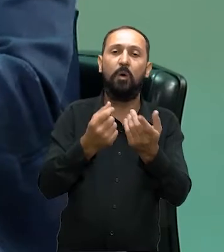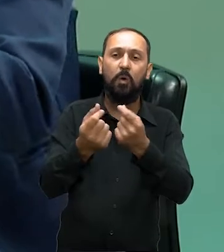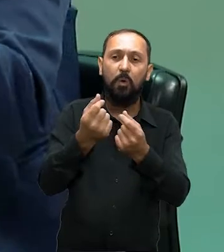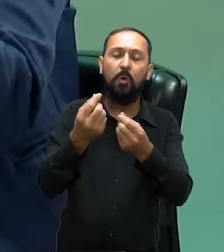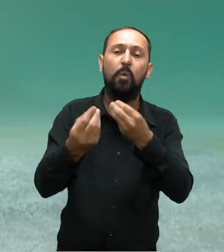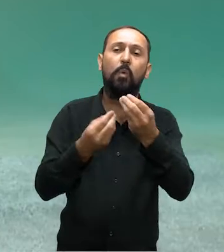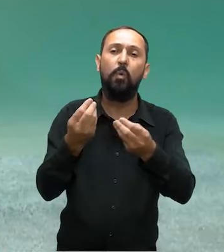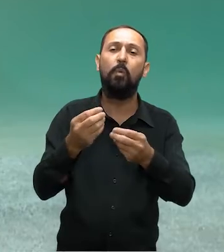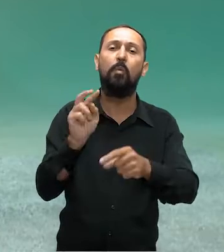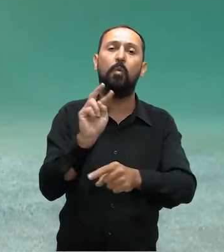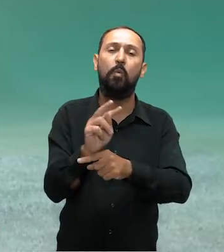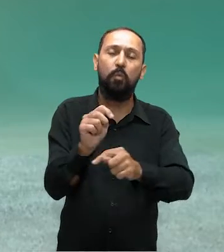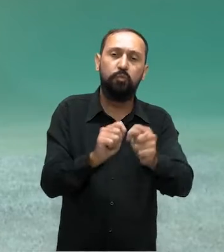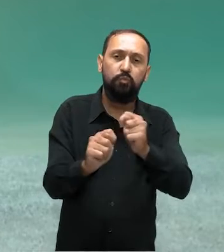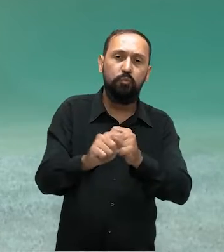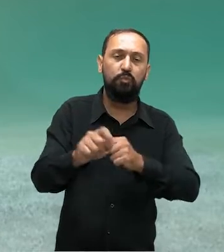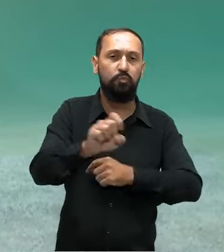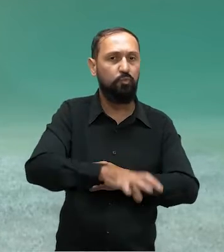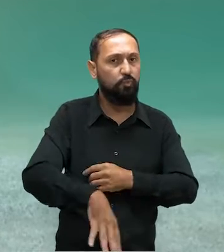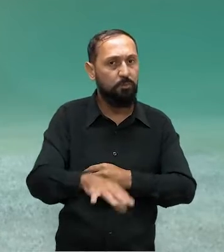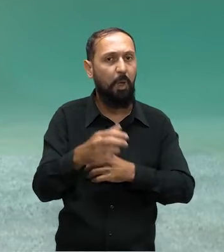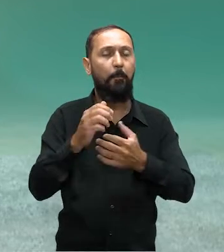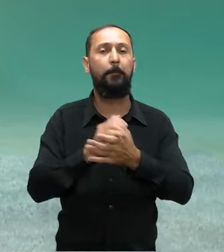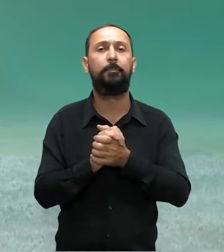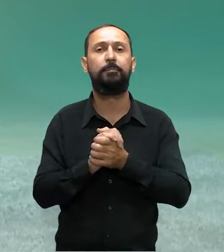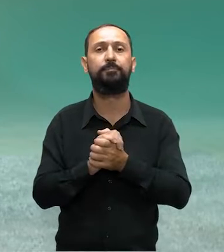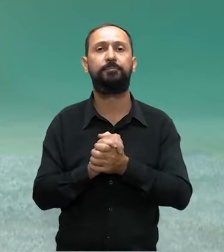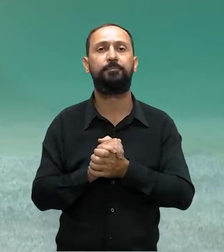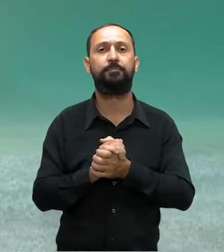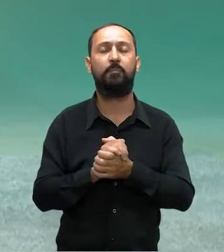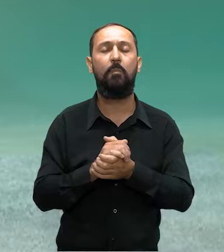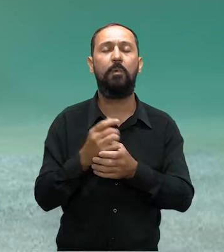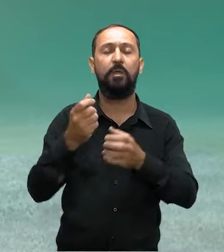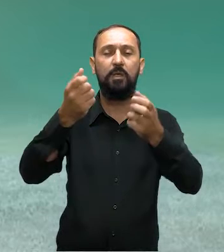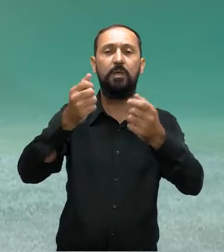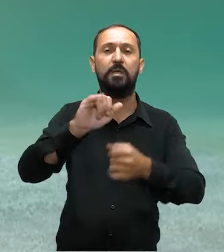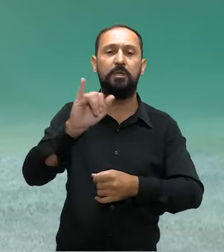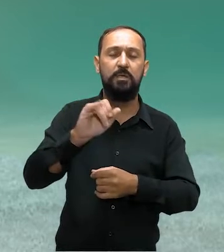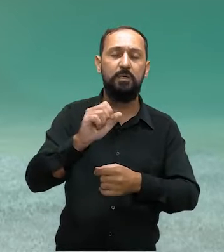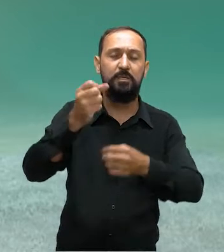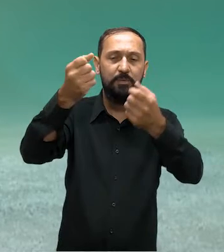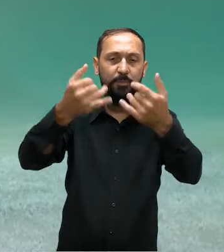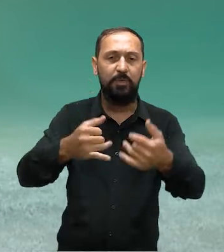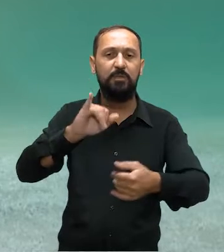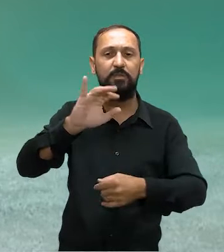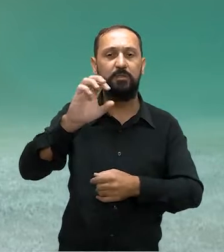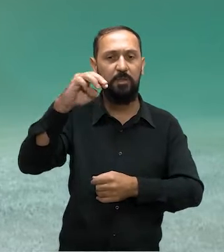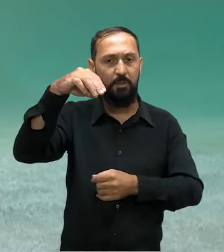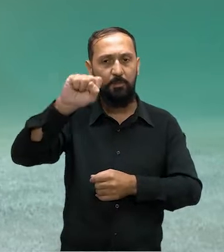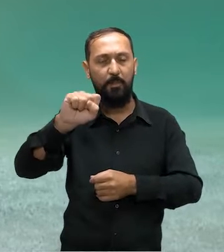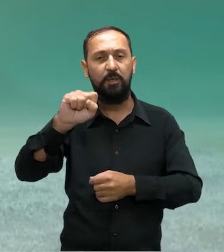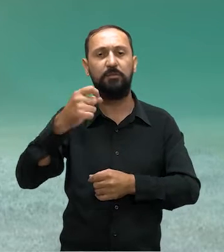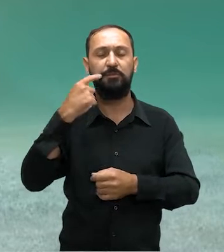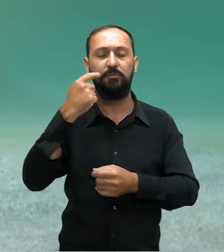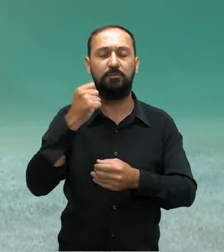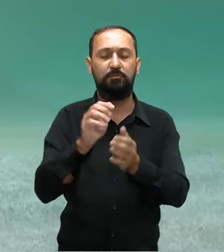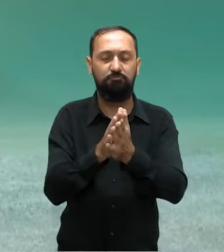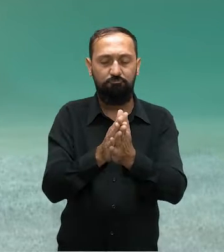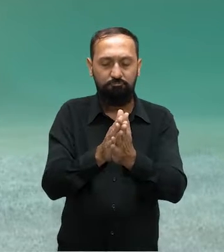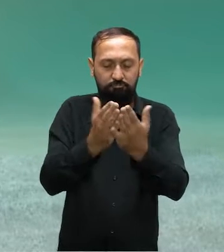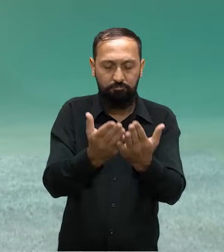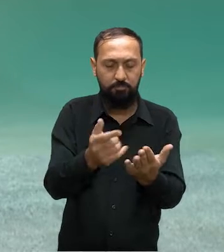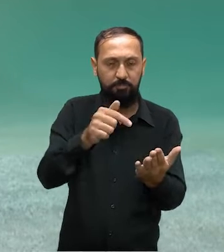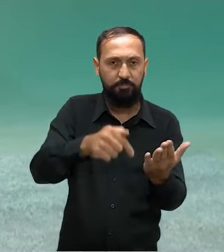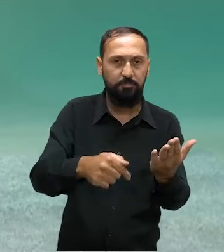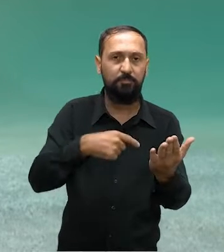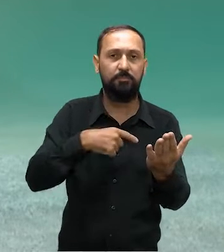orçamento, que trata sobre os controles sociais, que fala sobre a tributação, sobre ICMS, uma